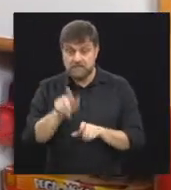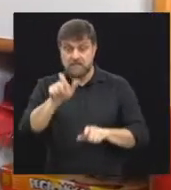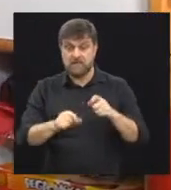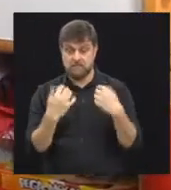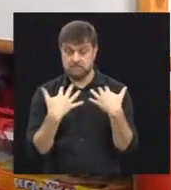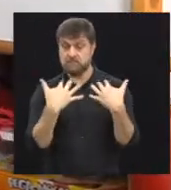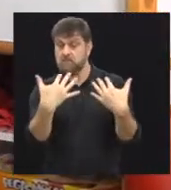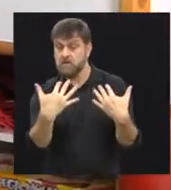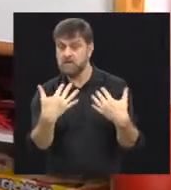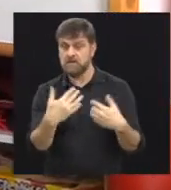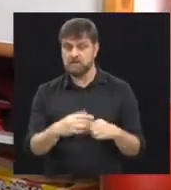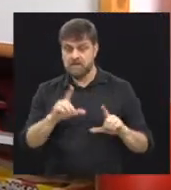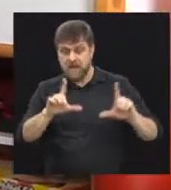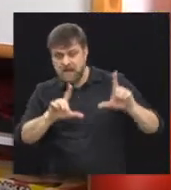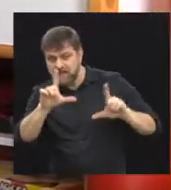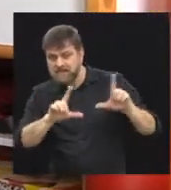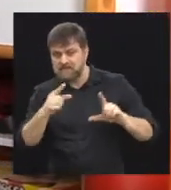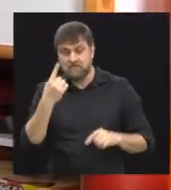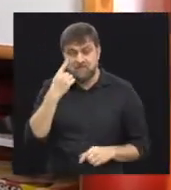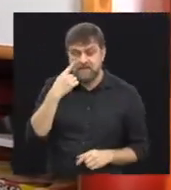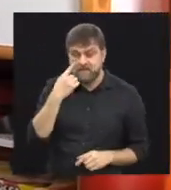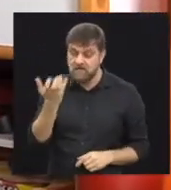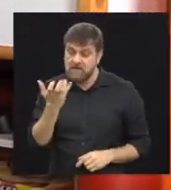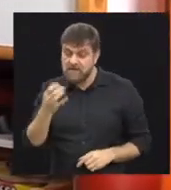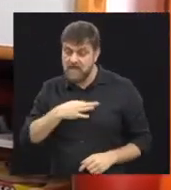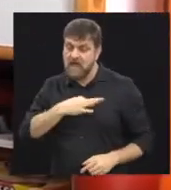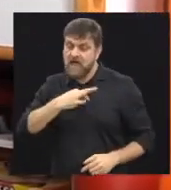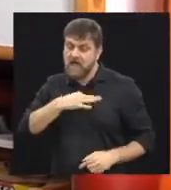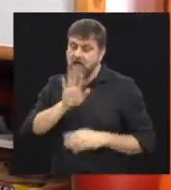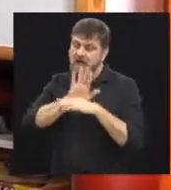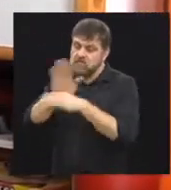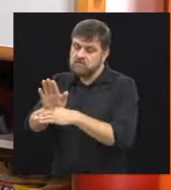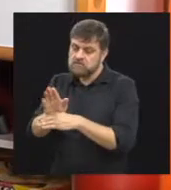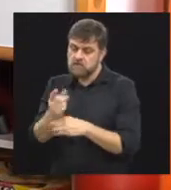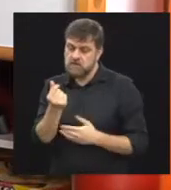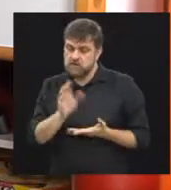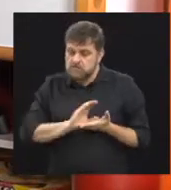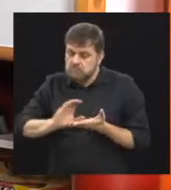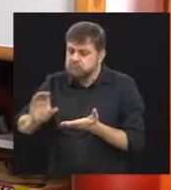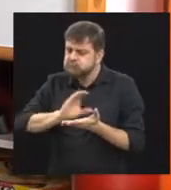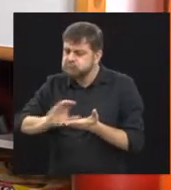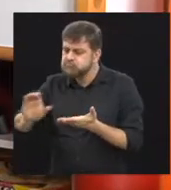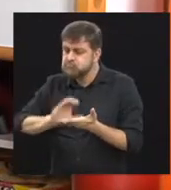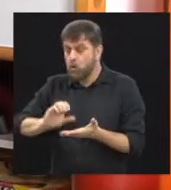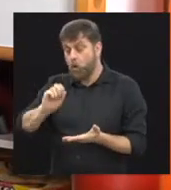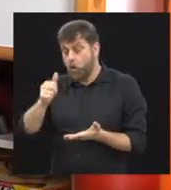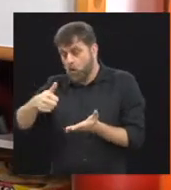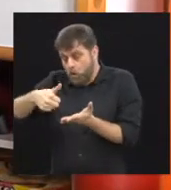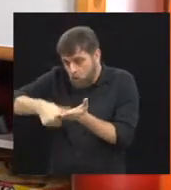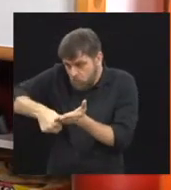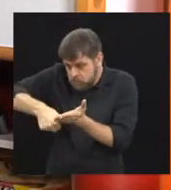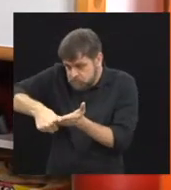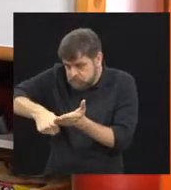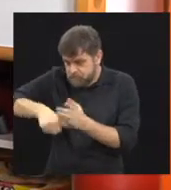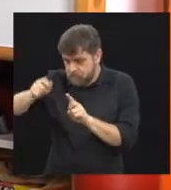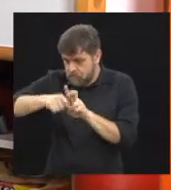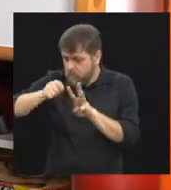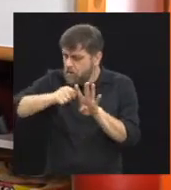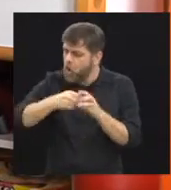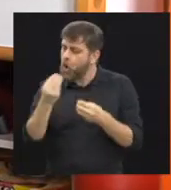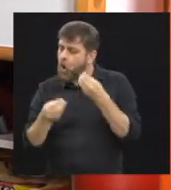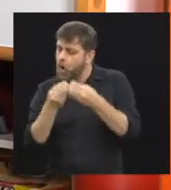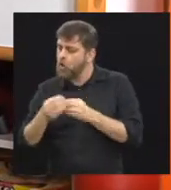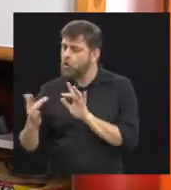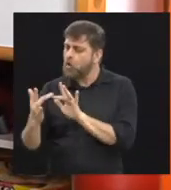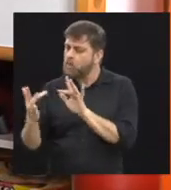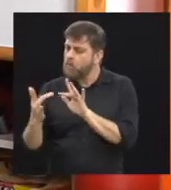quer ajudar de alguma forma, sendo voluntário, com doações esporádicas ou se tornar aí um contribuinte mensal, como